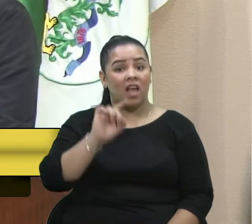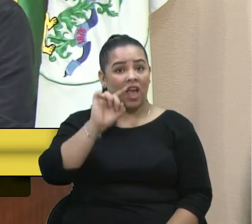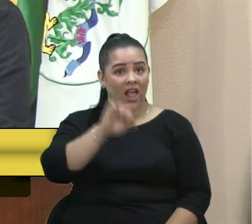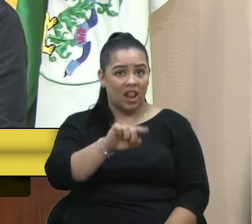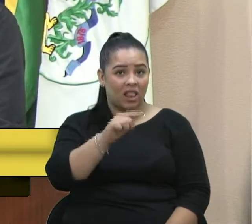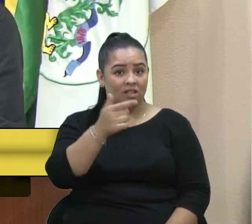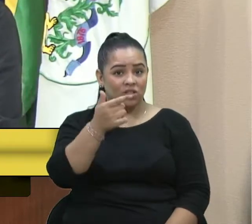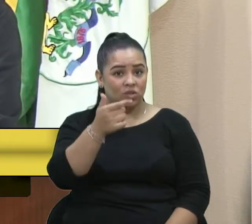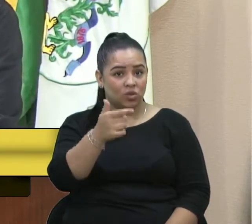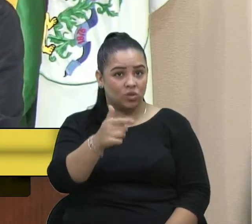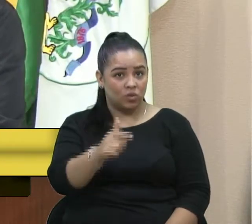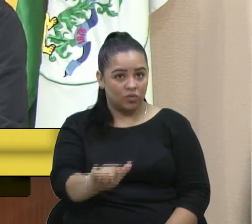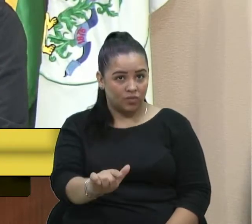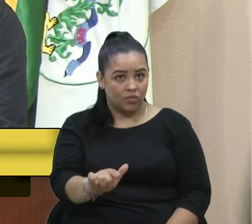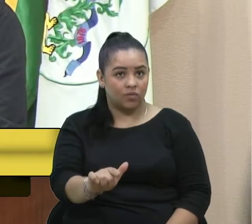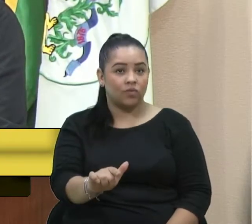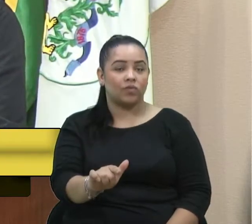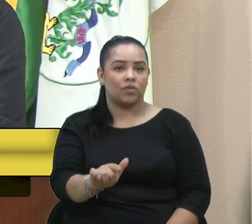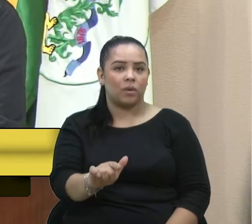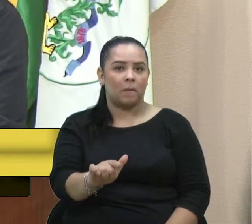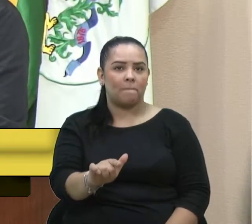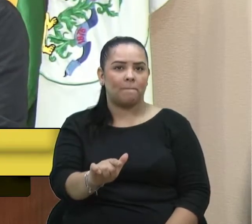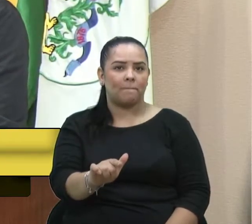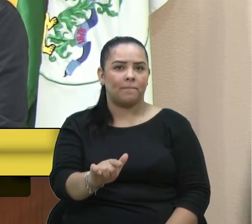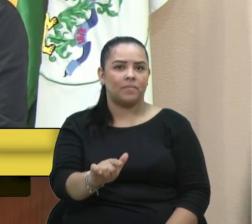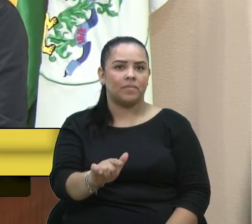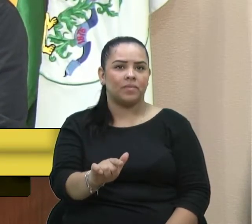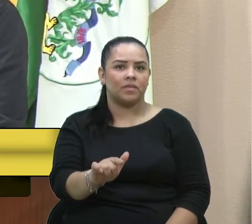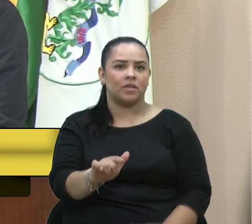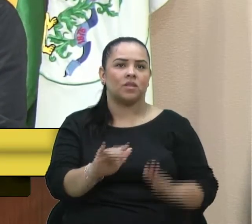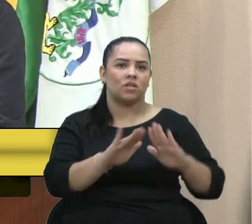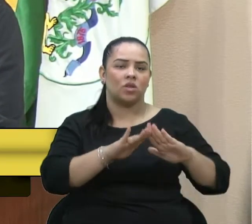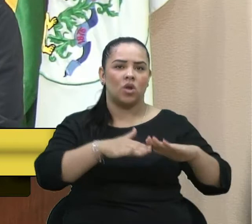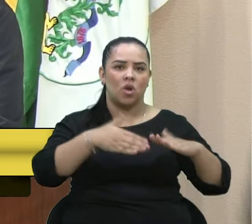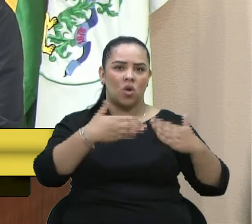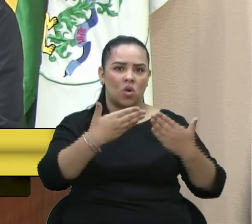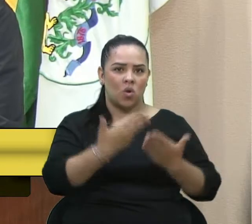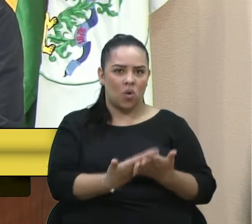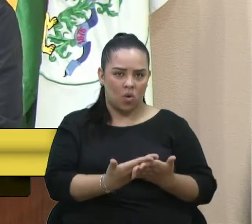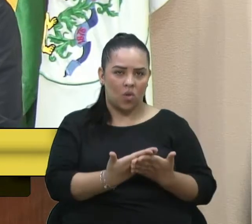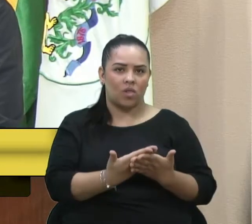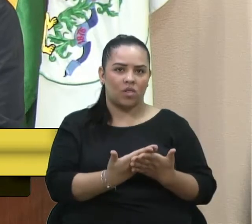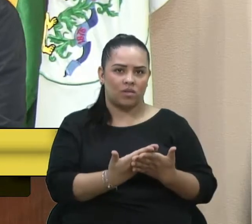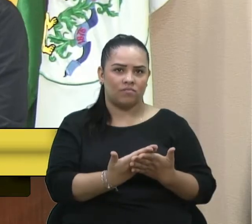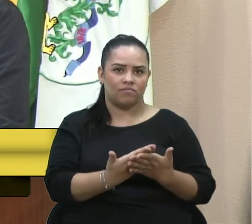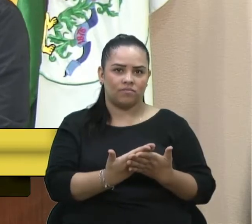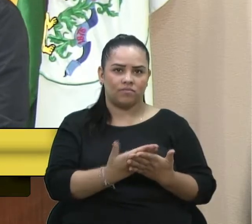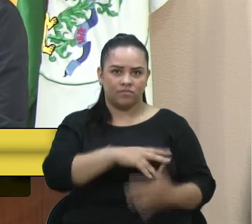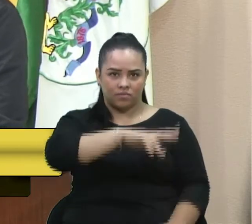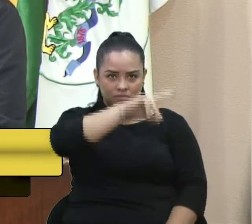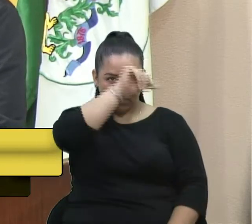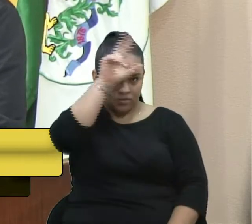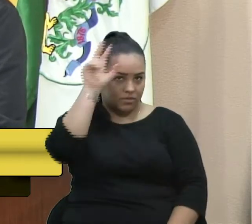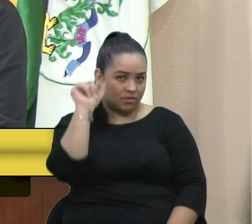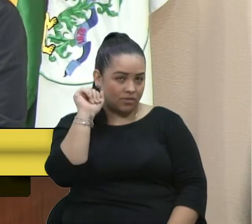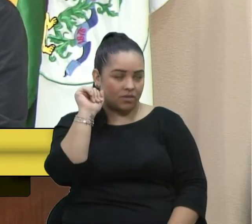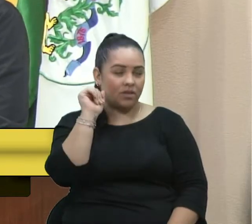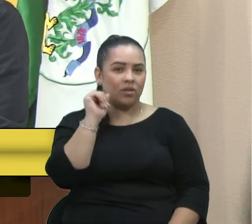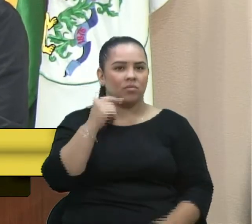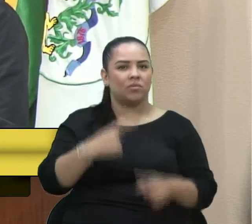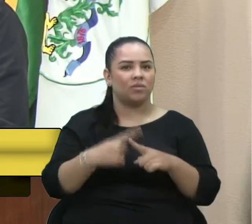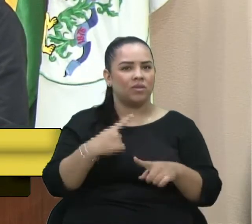força de lei, a fazer parte do quadro educacional do município. É verdade que seja dita que o município teve